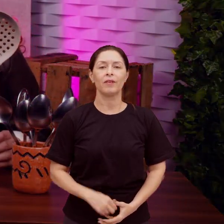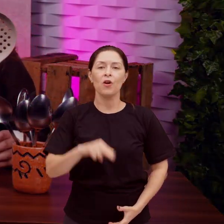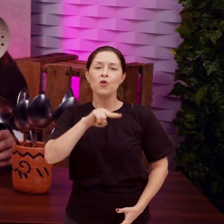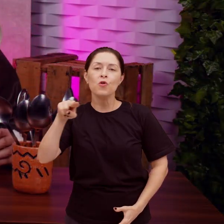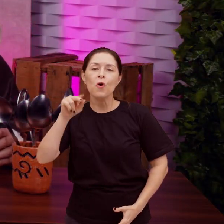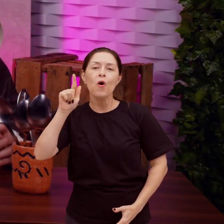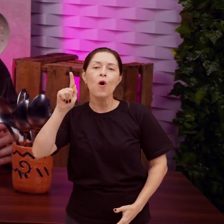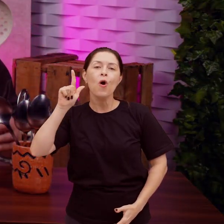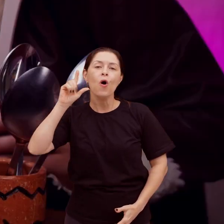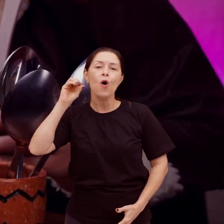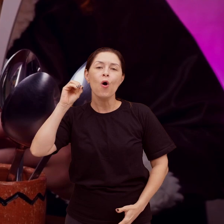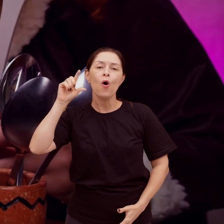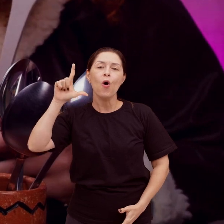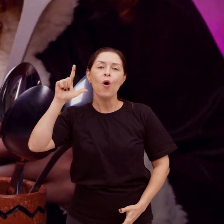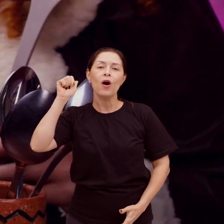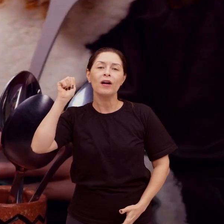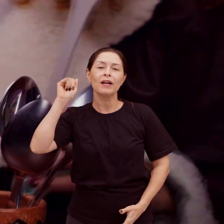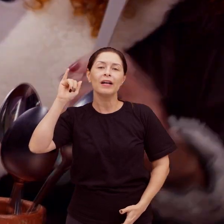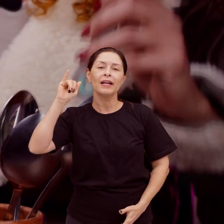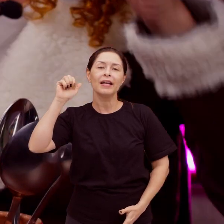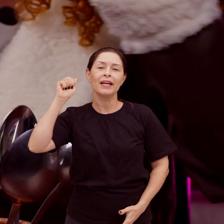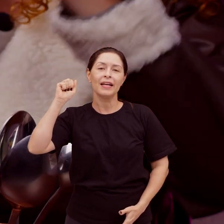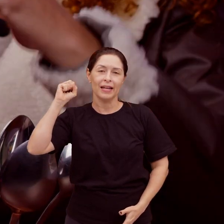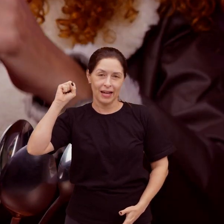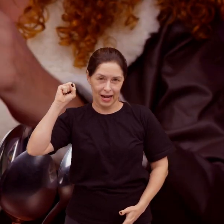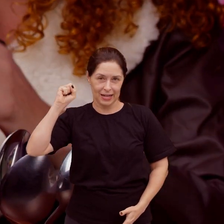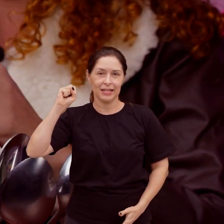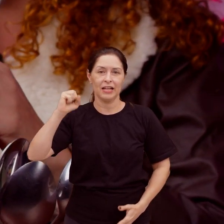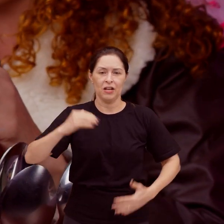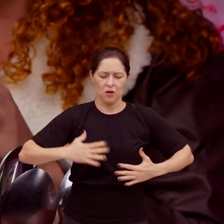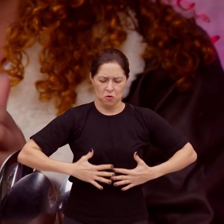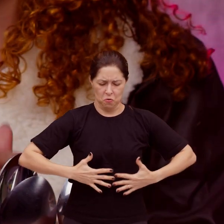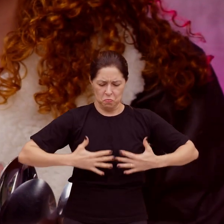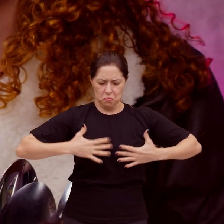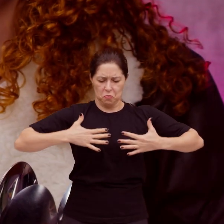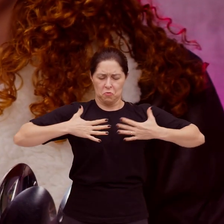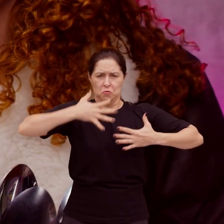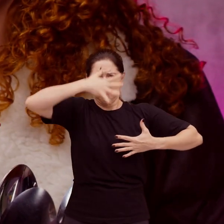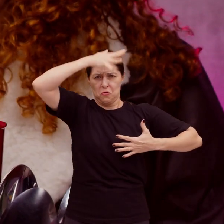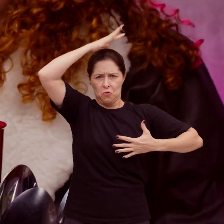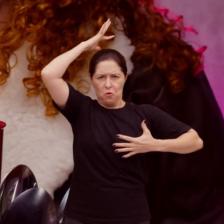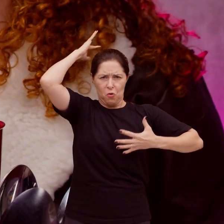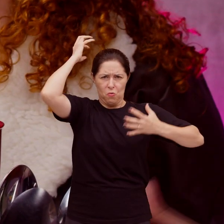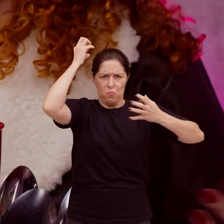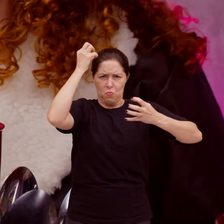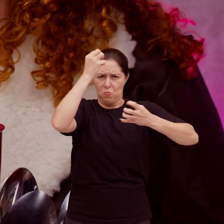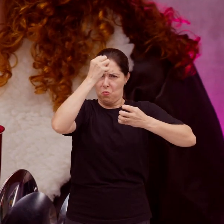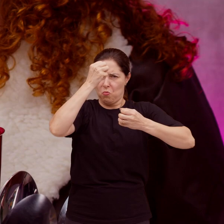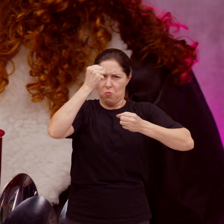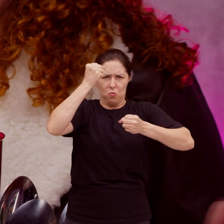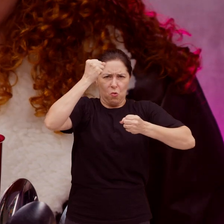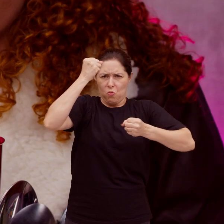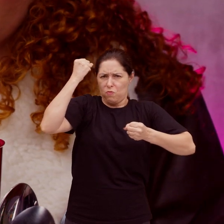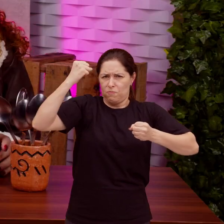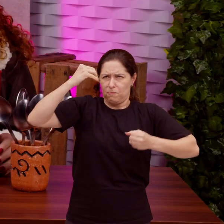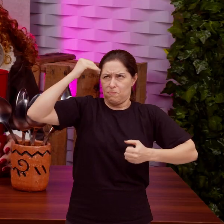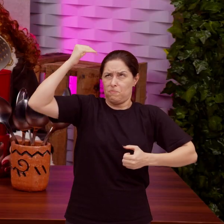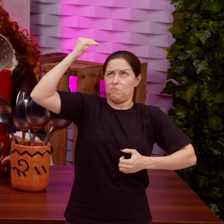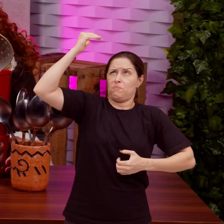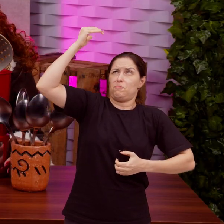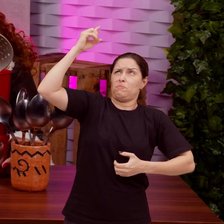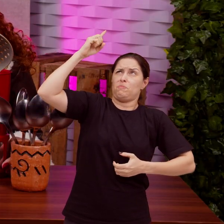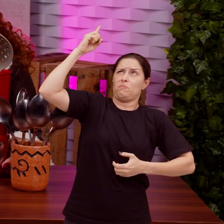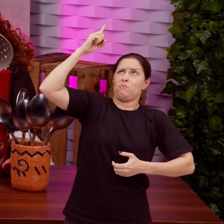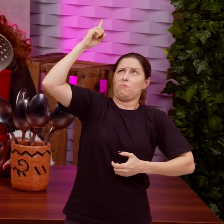Conhecido como Golias, ele tinha uma armadura muito poderosa, além de ser gigante.